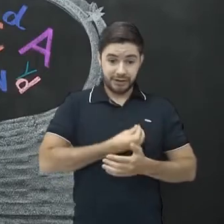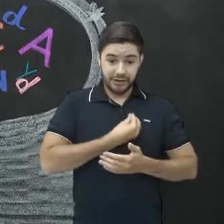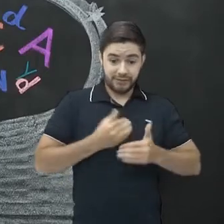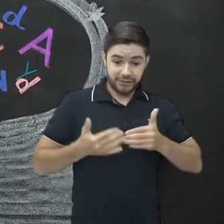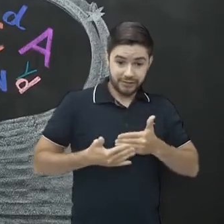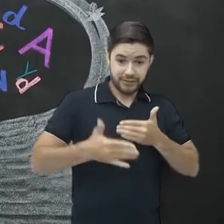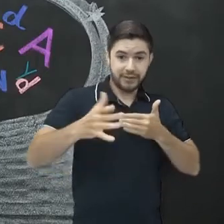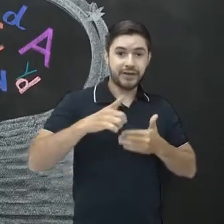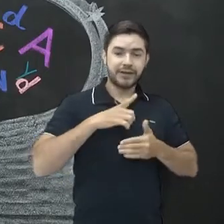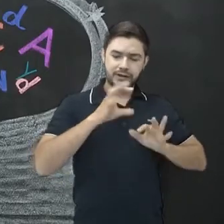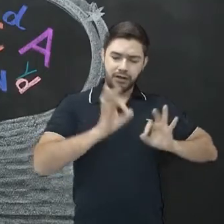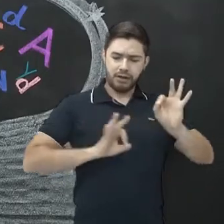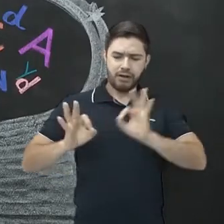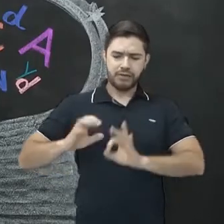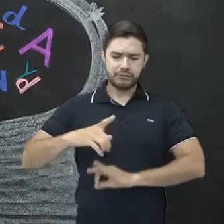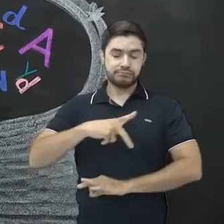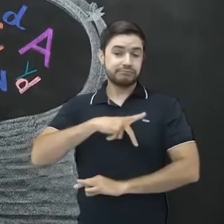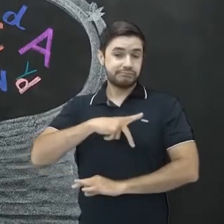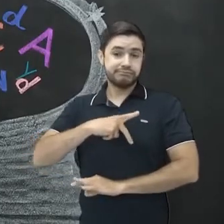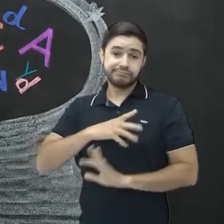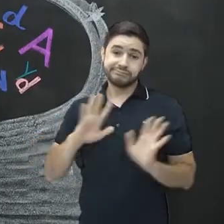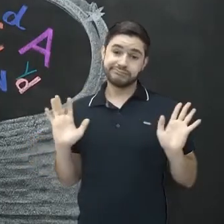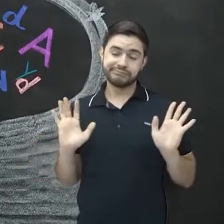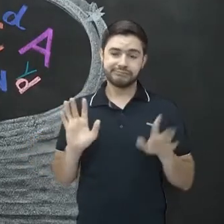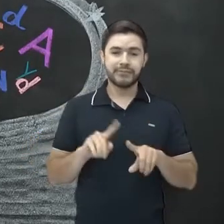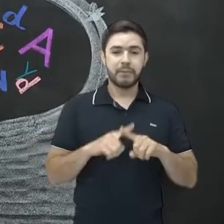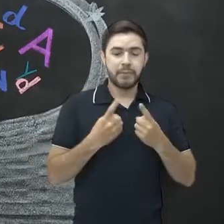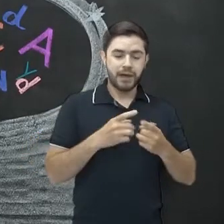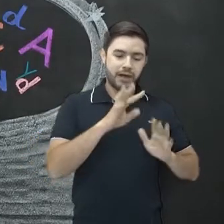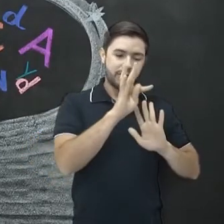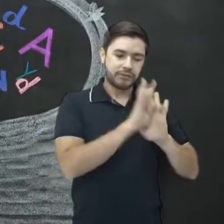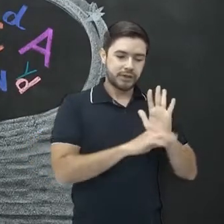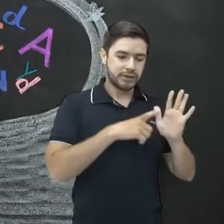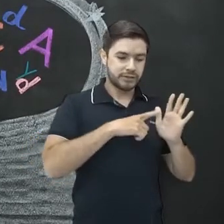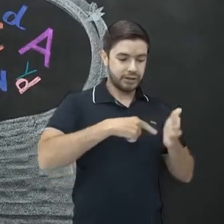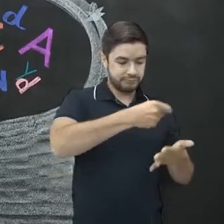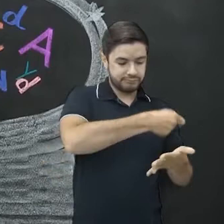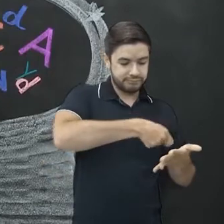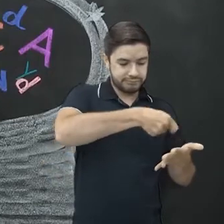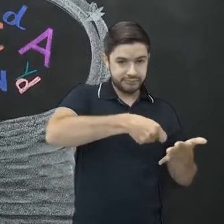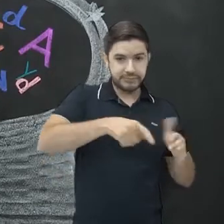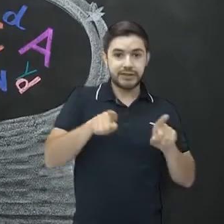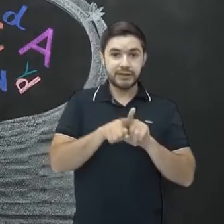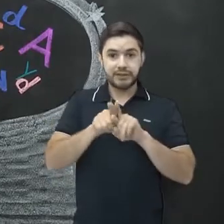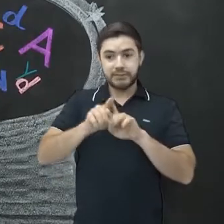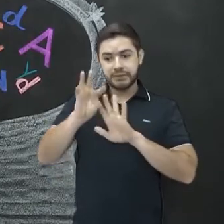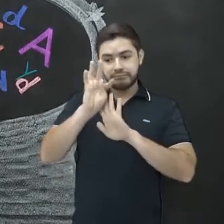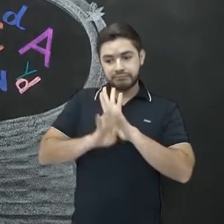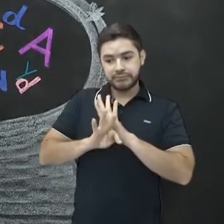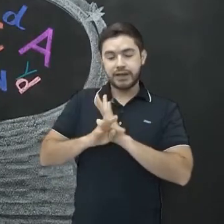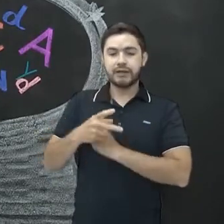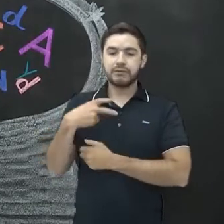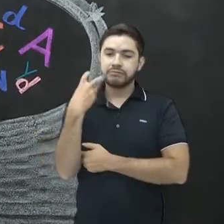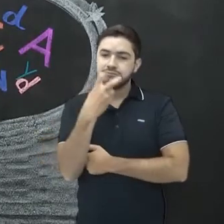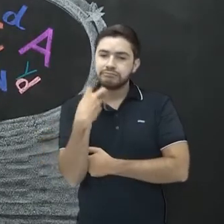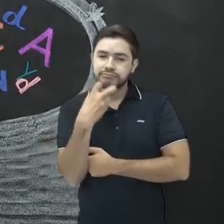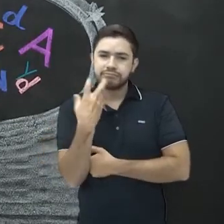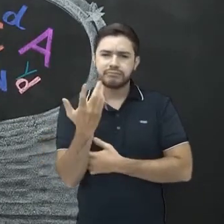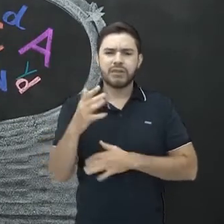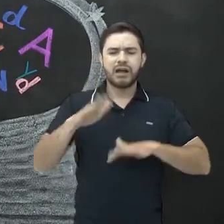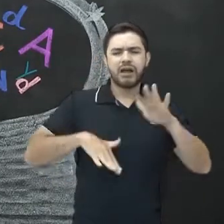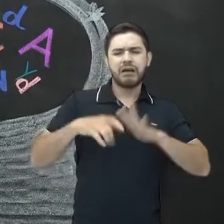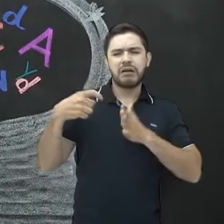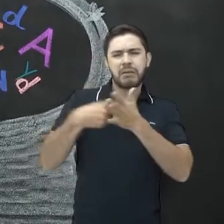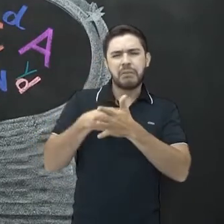têm uma organização muito particular. Esses textos se dividem em gêneros escritos e gêneros orais. Talvez você nunca tenha se perguntado